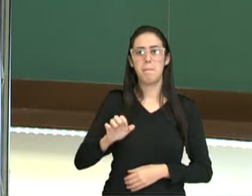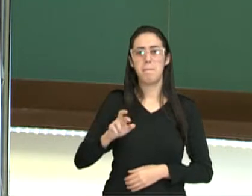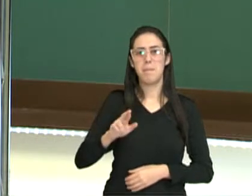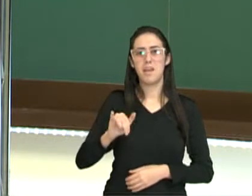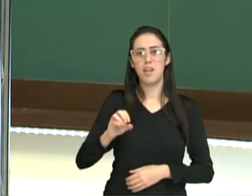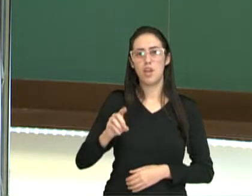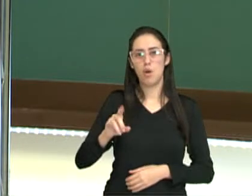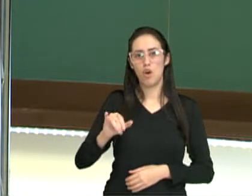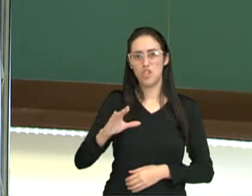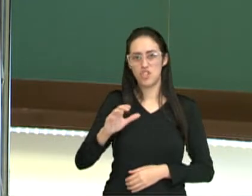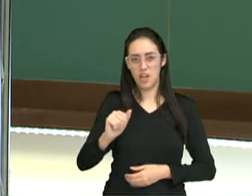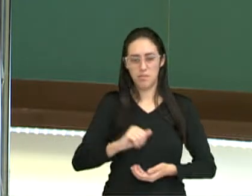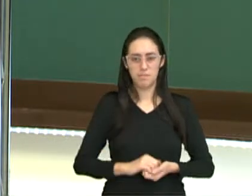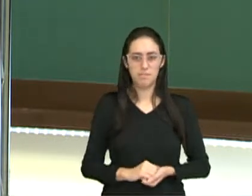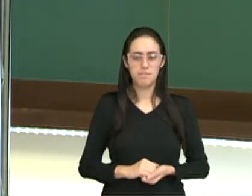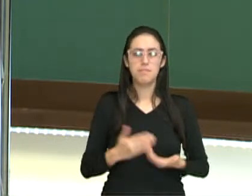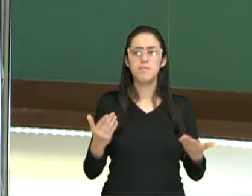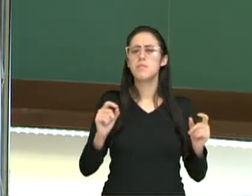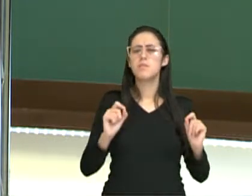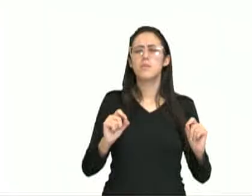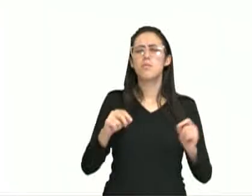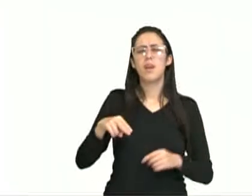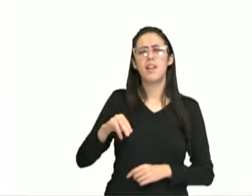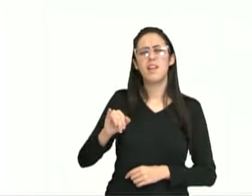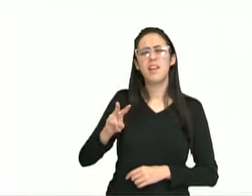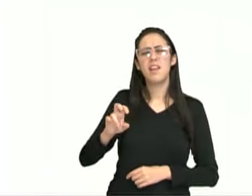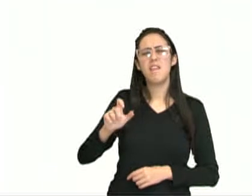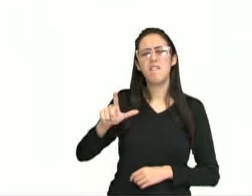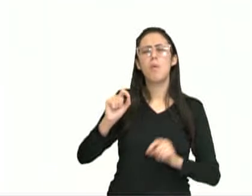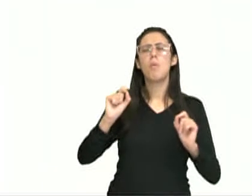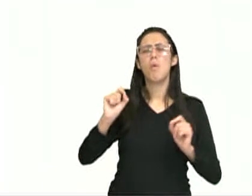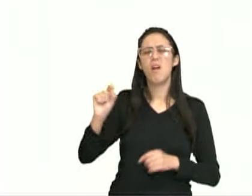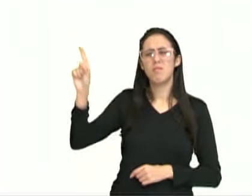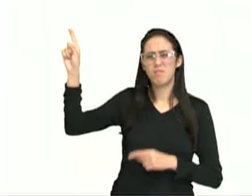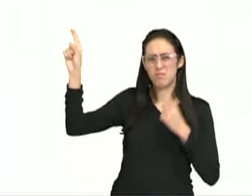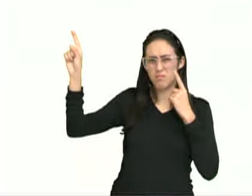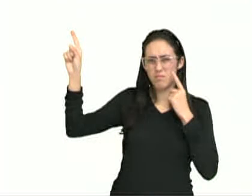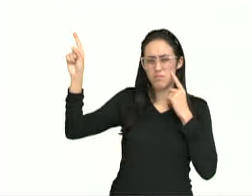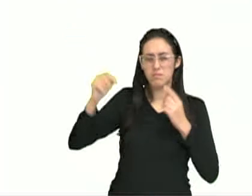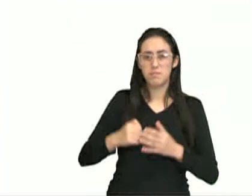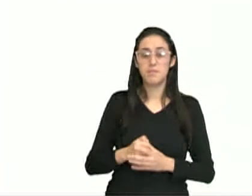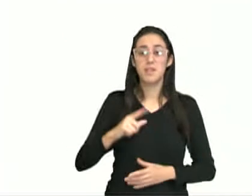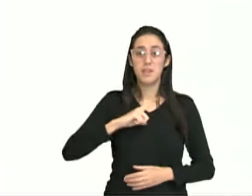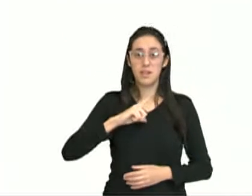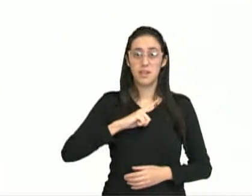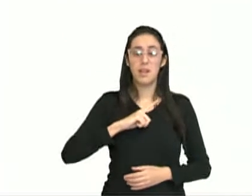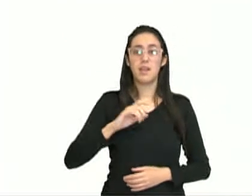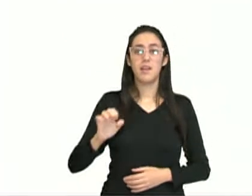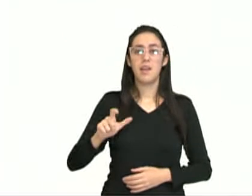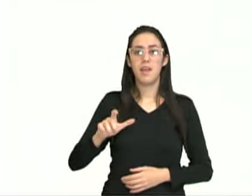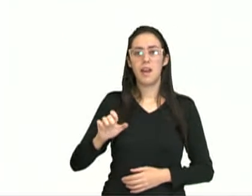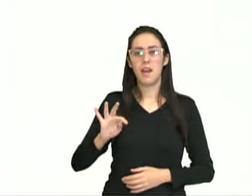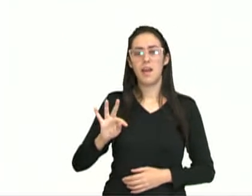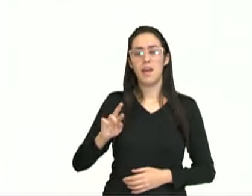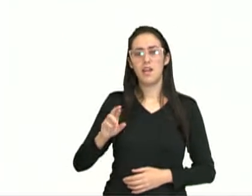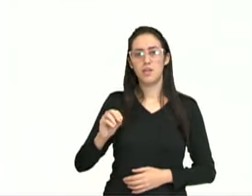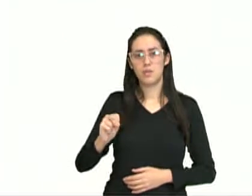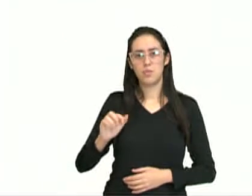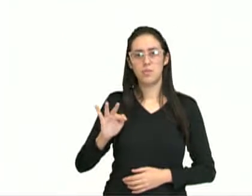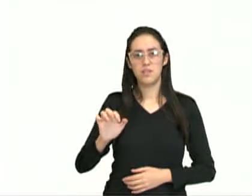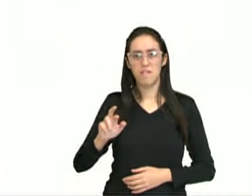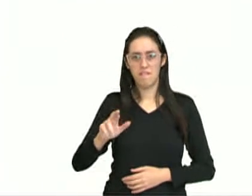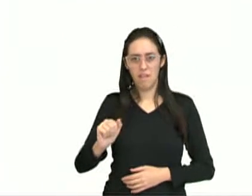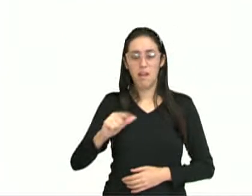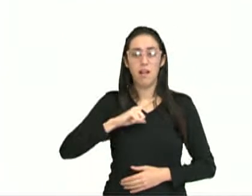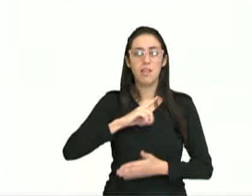Níveis ou camadas de energia. O que são, então? A eletrosfera do átomo está dividida em camadas ou níveis de energia